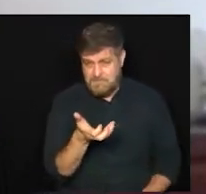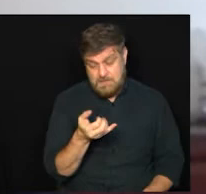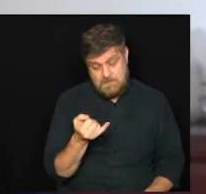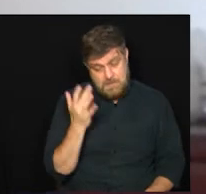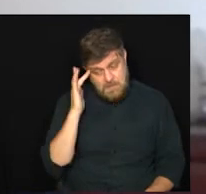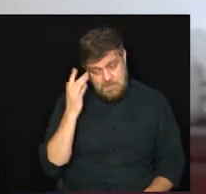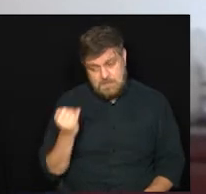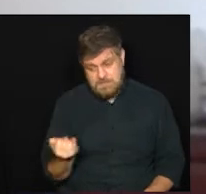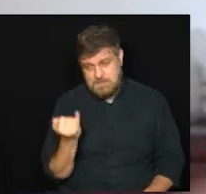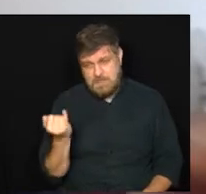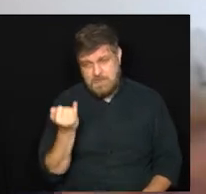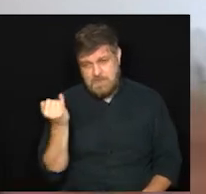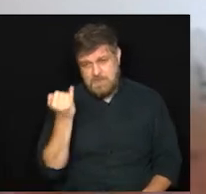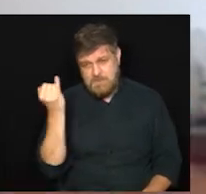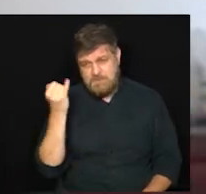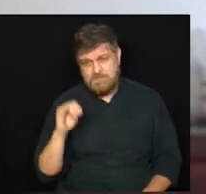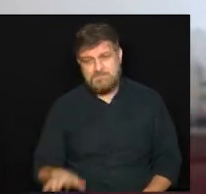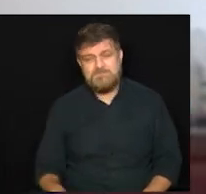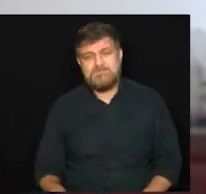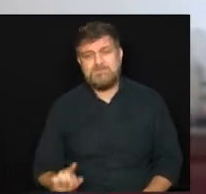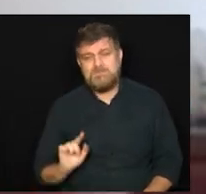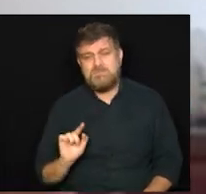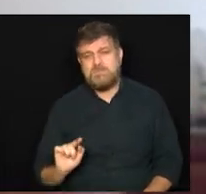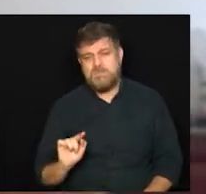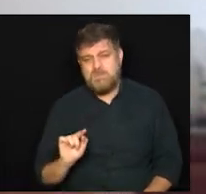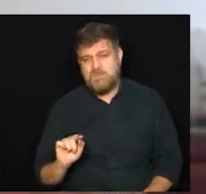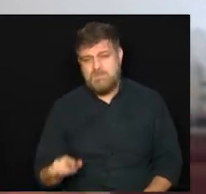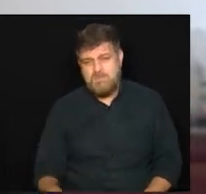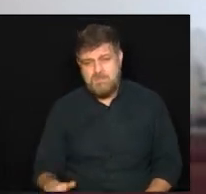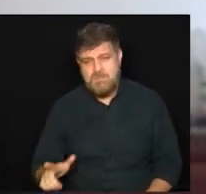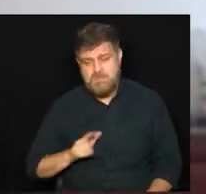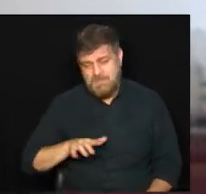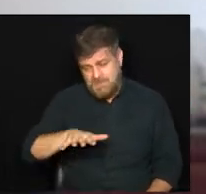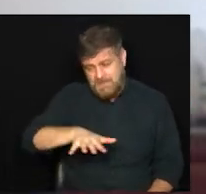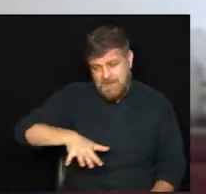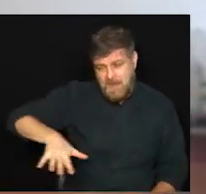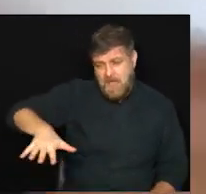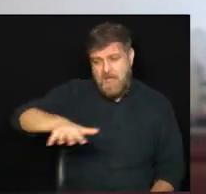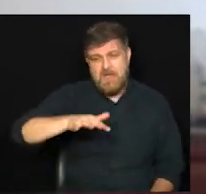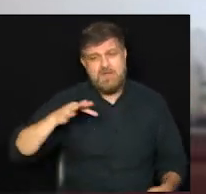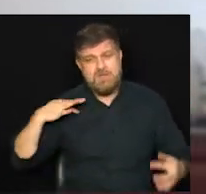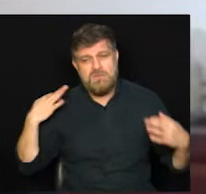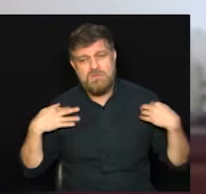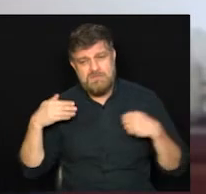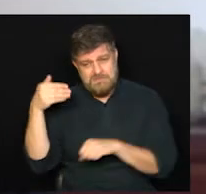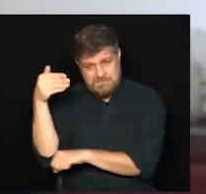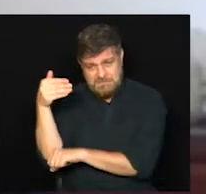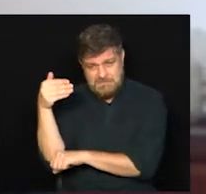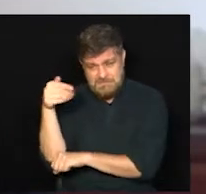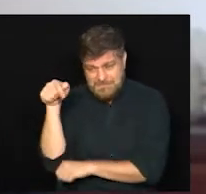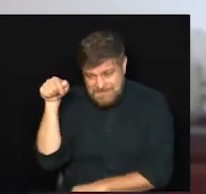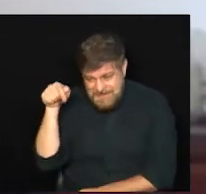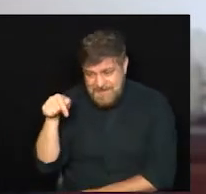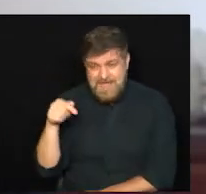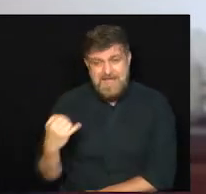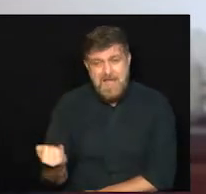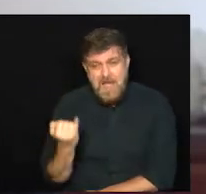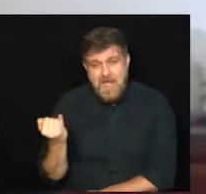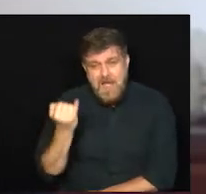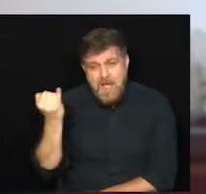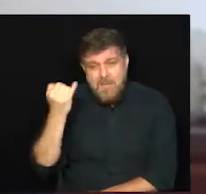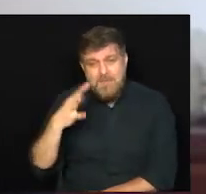também, da importância desse segmento na divulgação